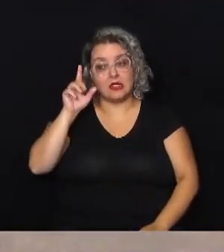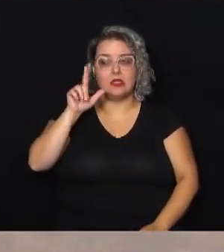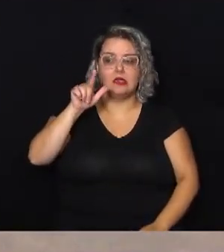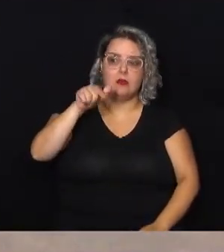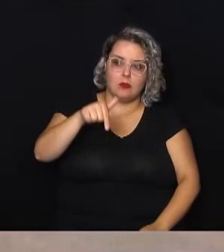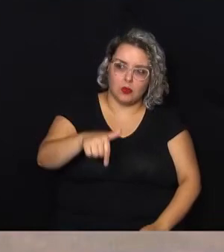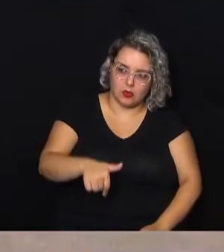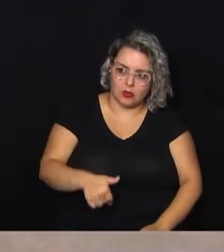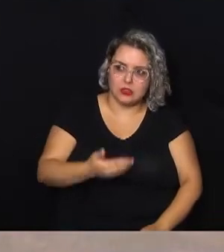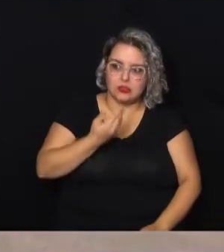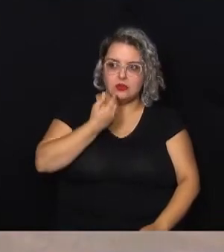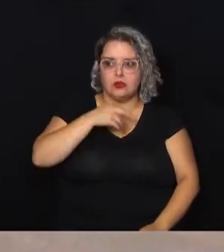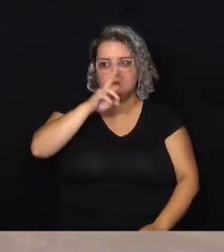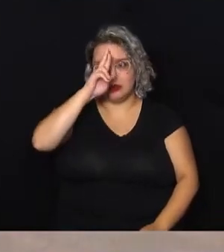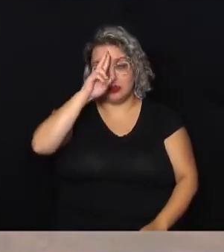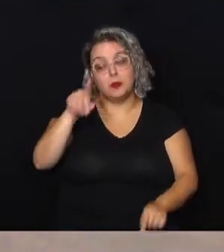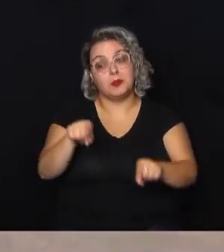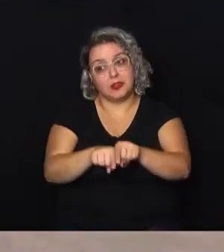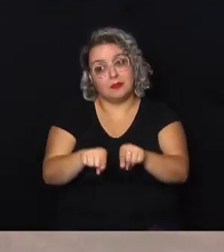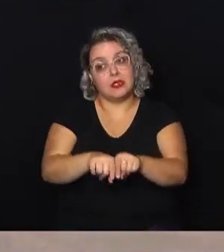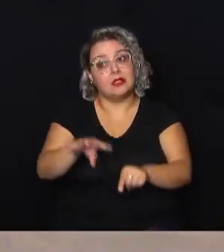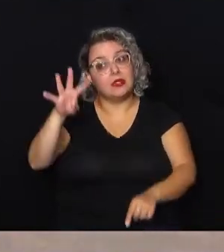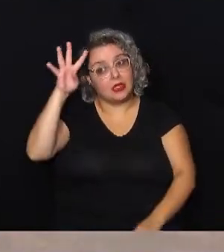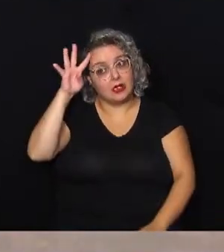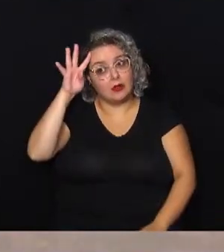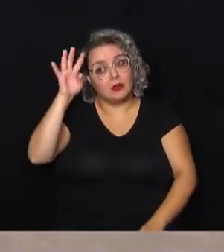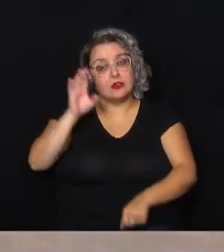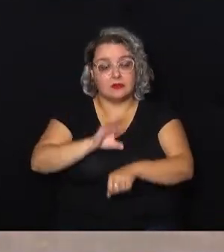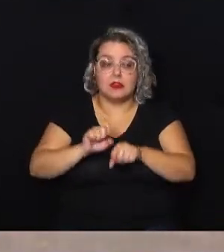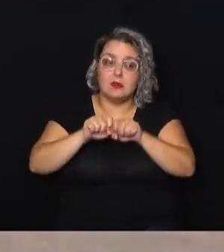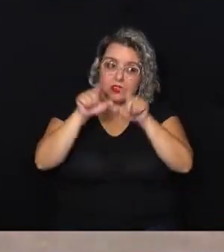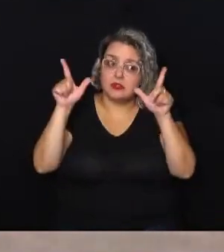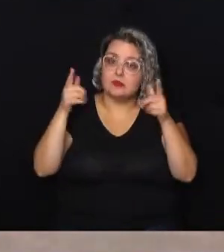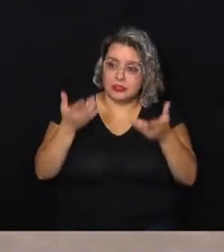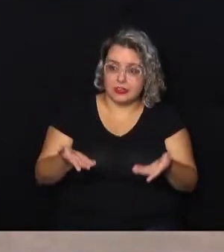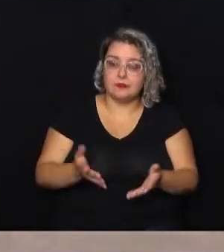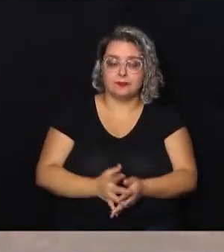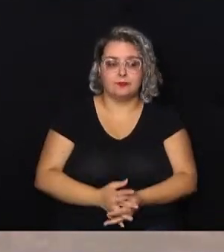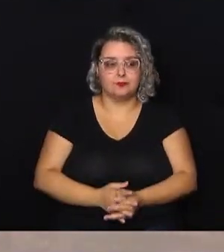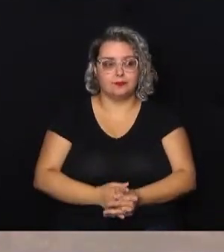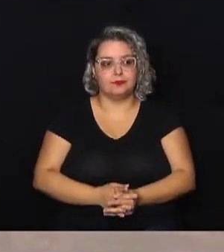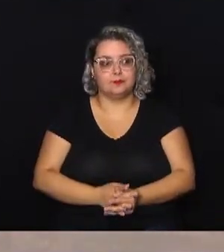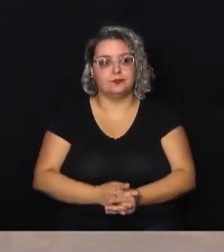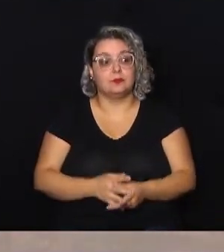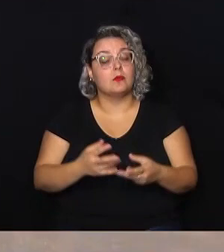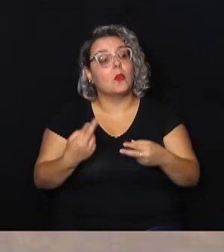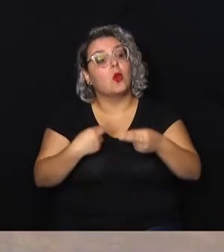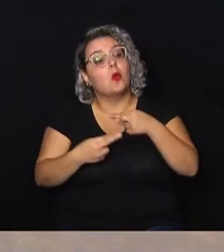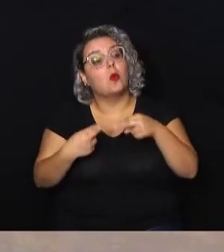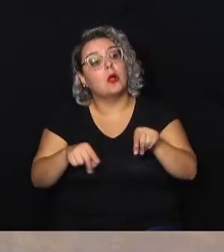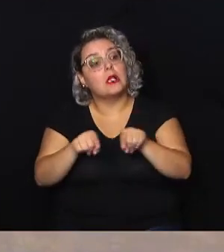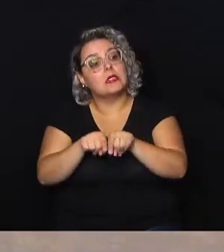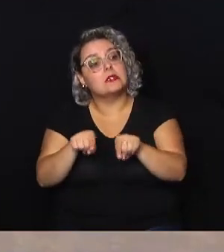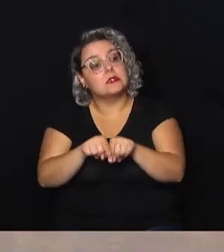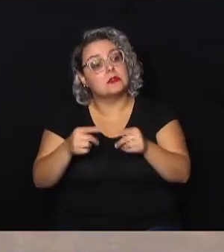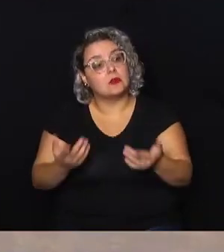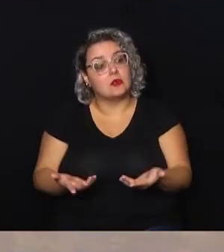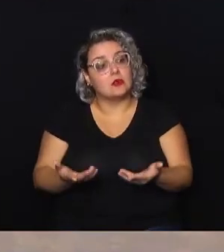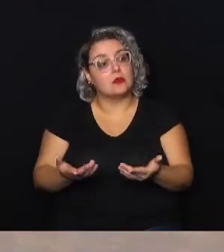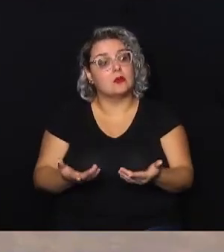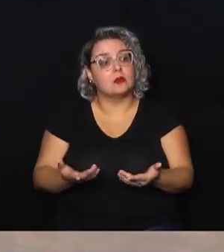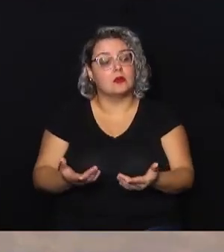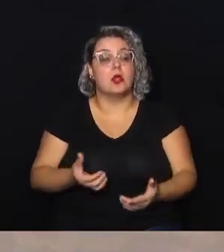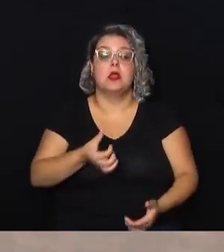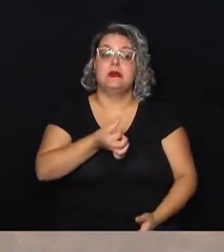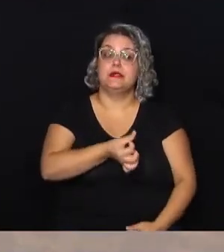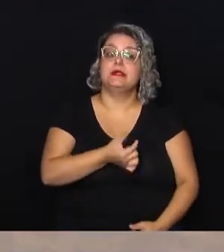o almoço, quanto na quarta-feira de cinzas na parte da manhã. Bom, com relação também, não é, a esses